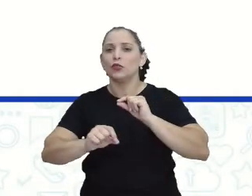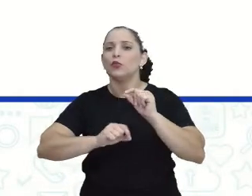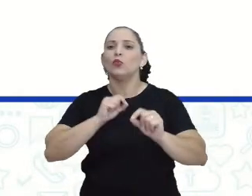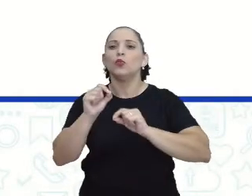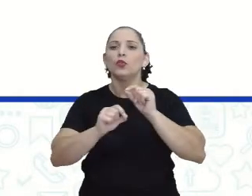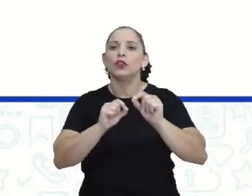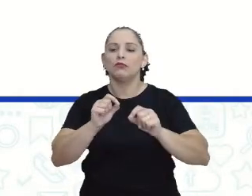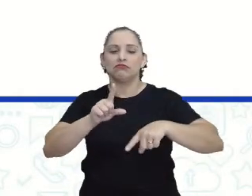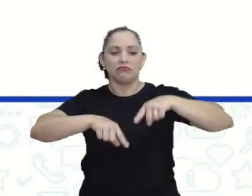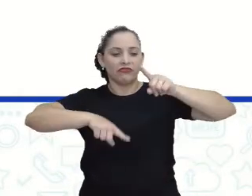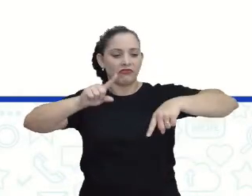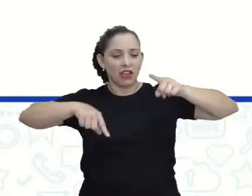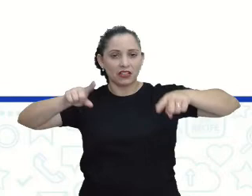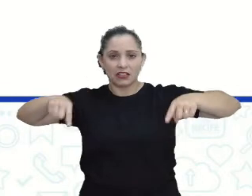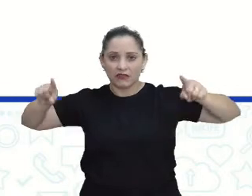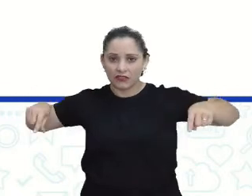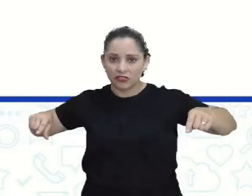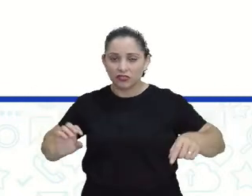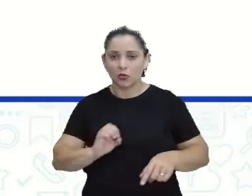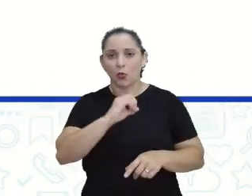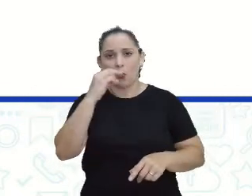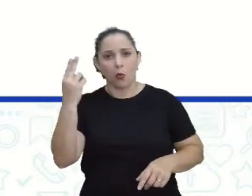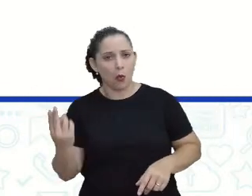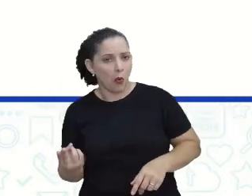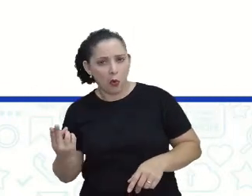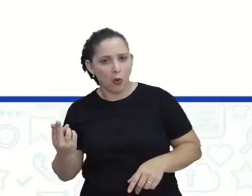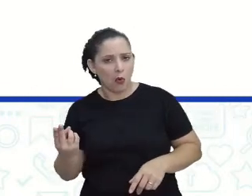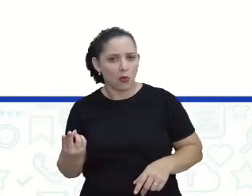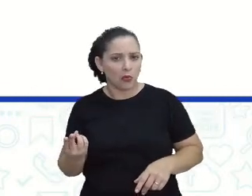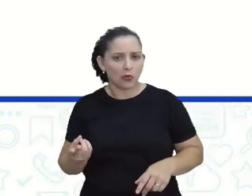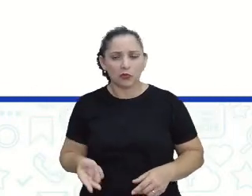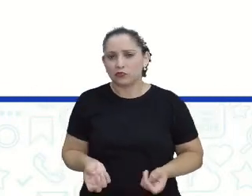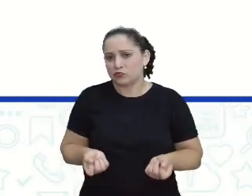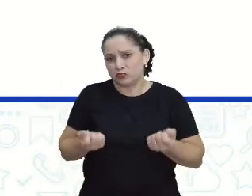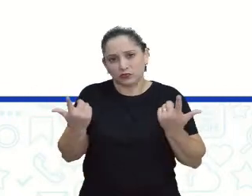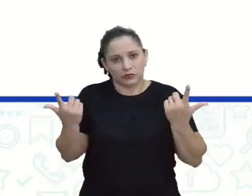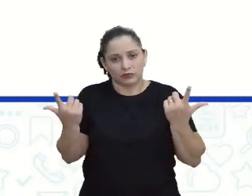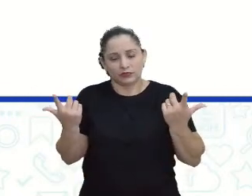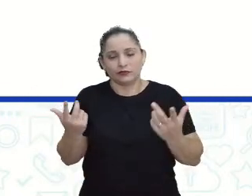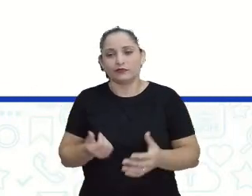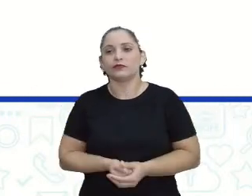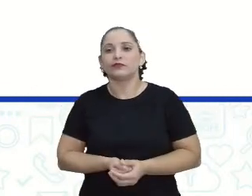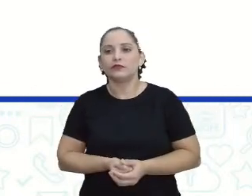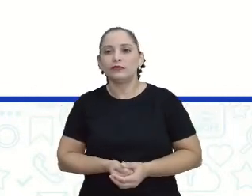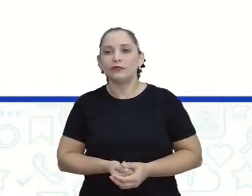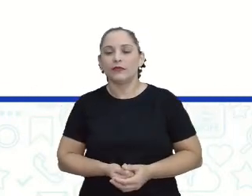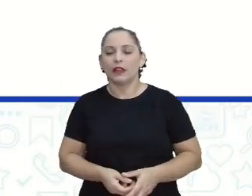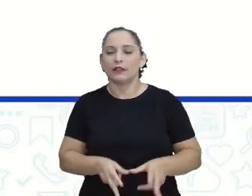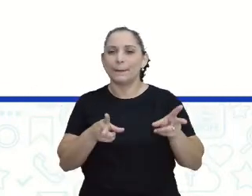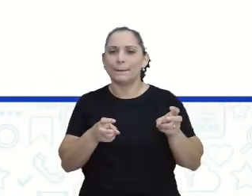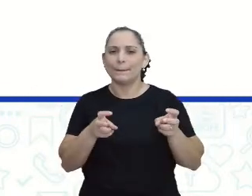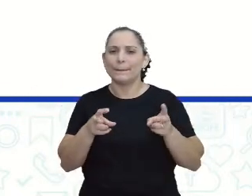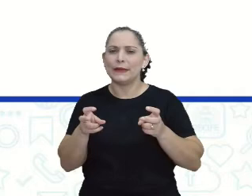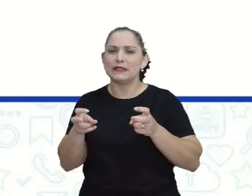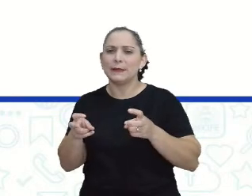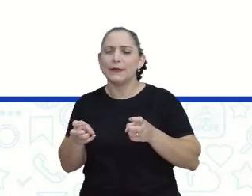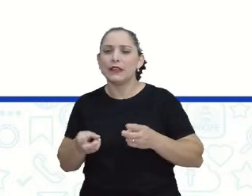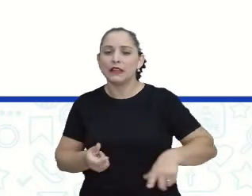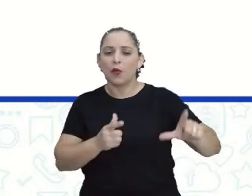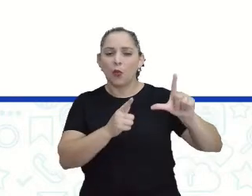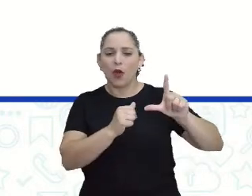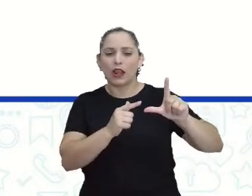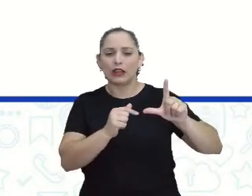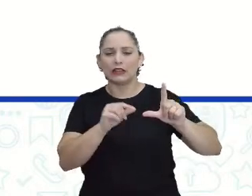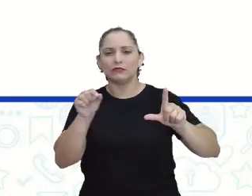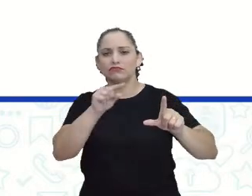são variáveis ou elas são incógnitas, tá certo? Então, a gente vai perceber que uma letra, dentro de uma situação